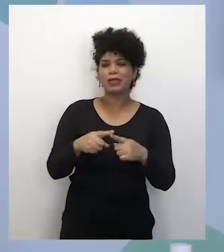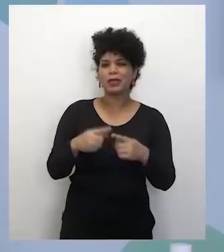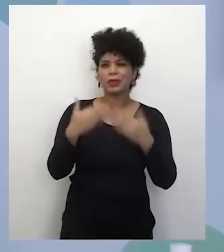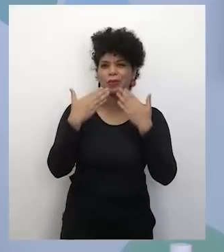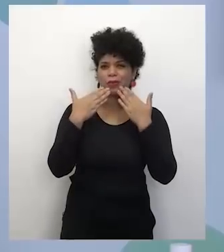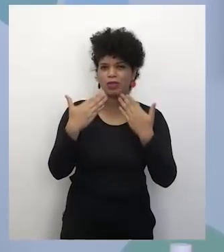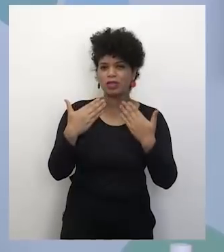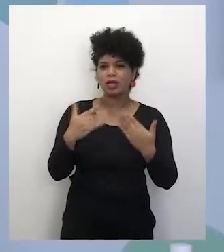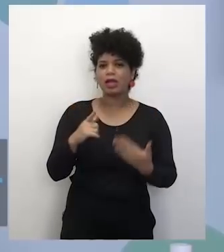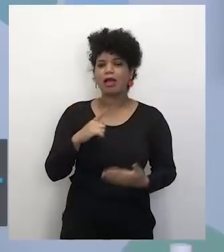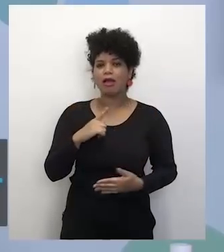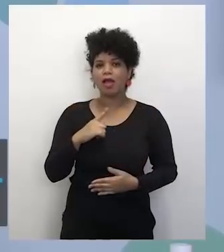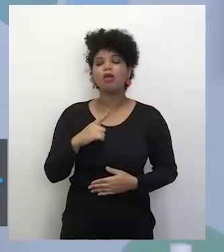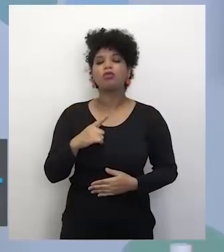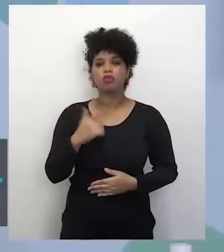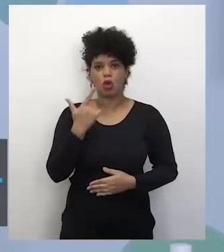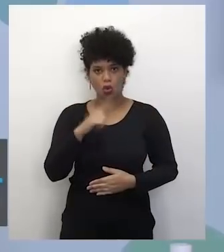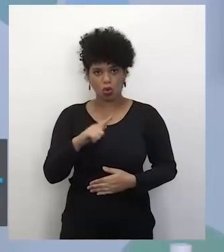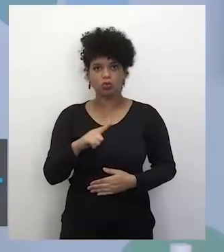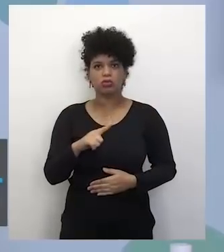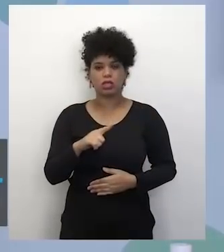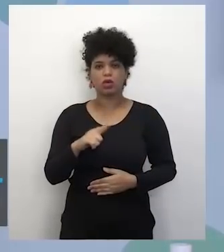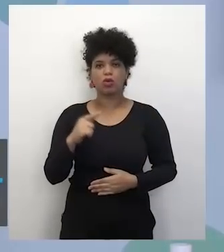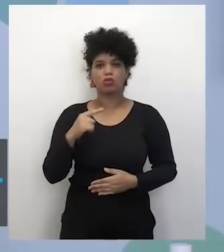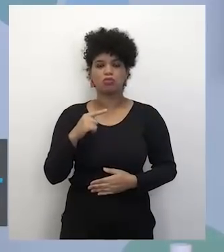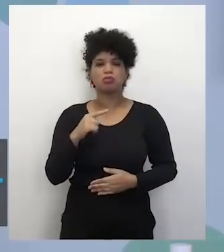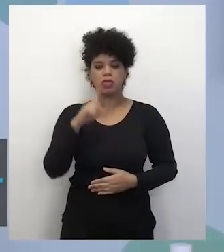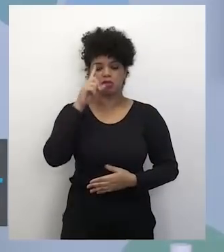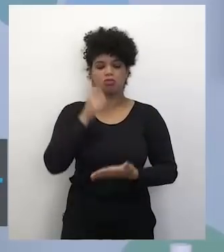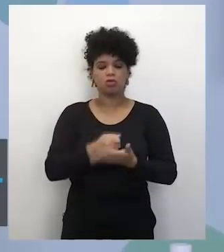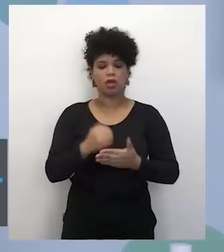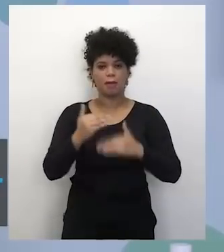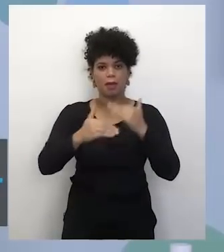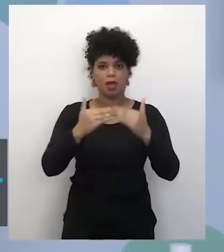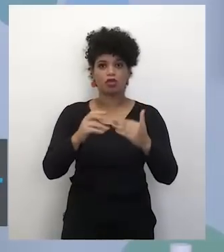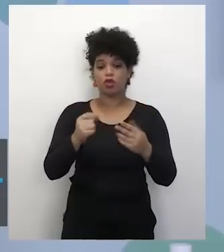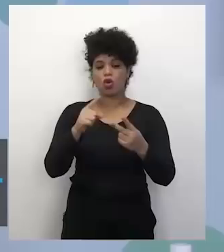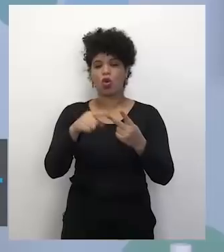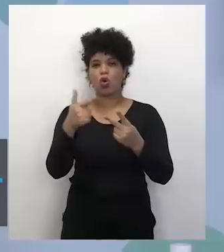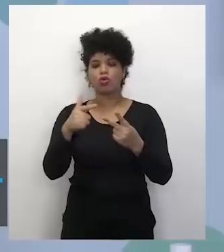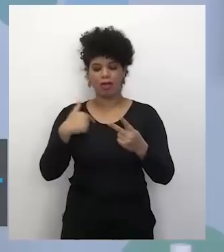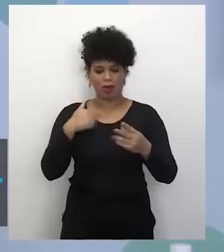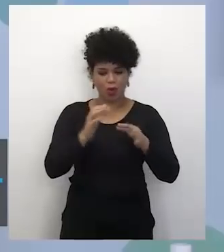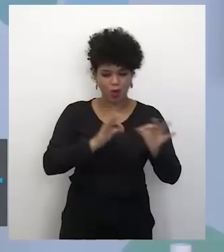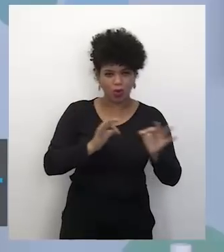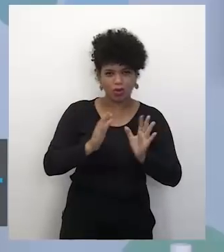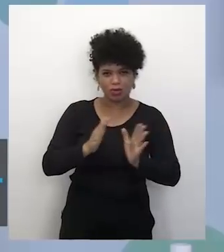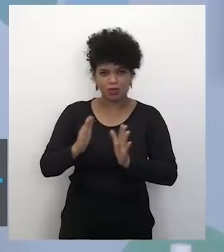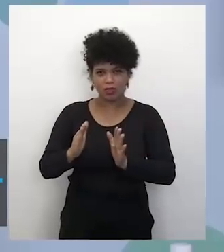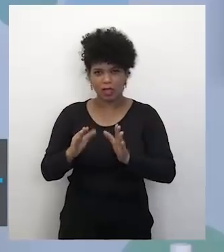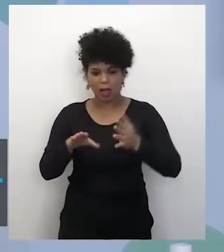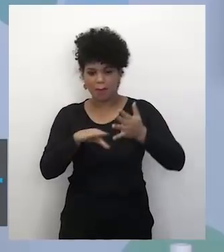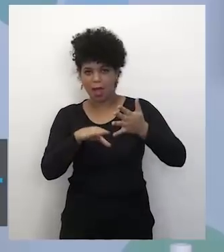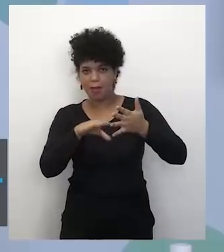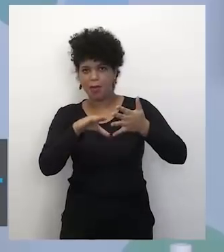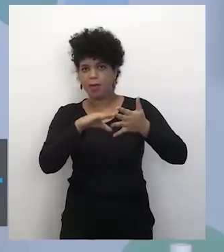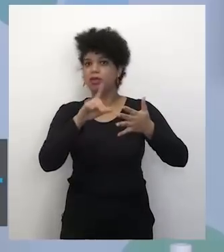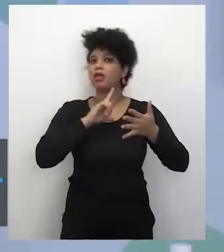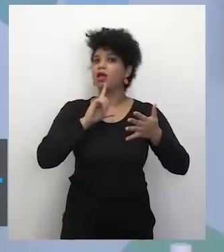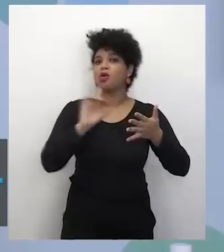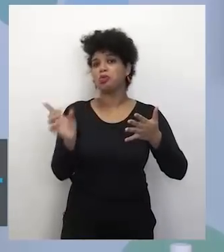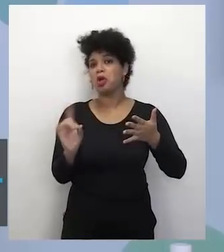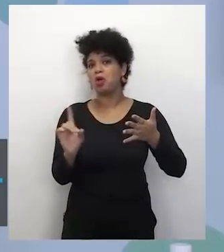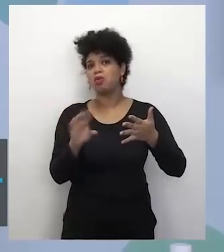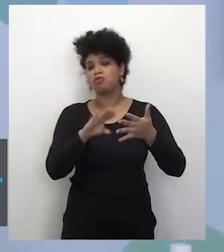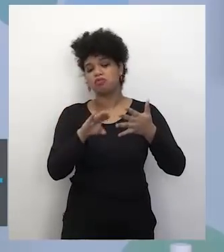tenho que eu me tornei um pouco mais determinada? Organização. Será que eu avancei na minha organização, no caso